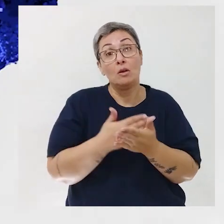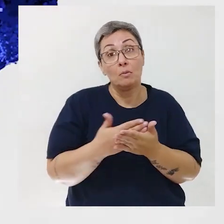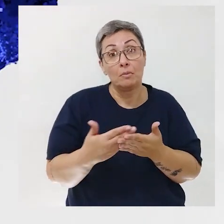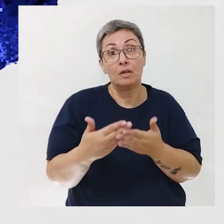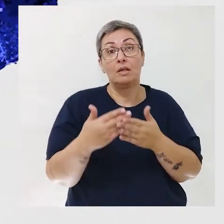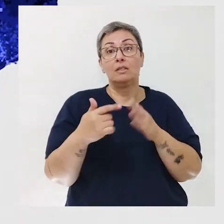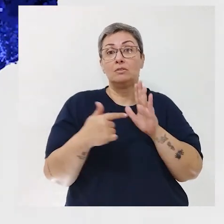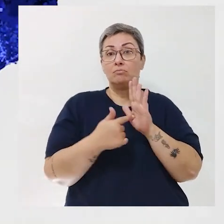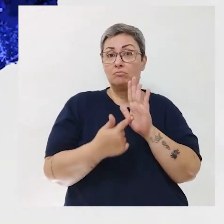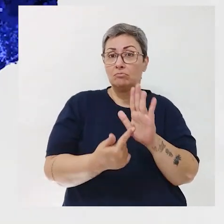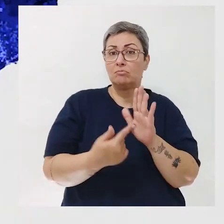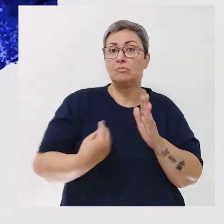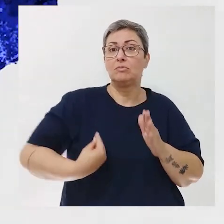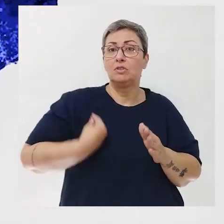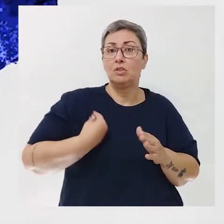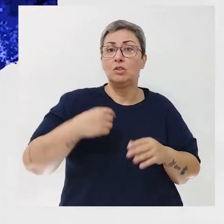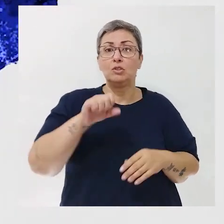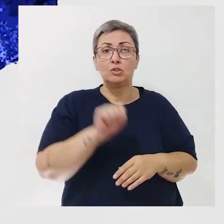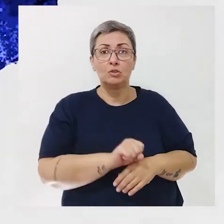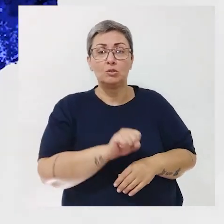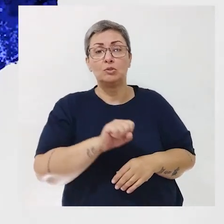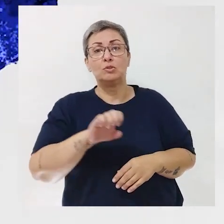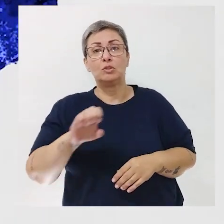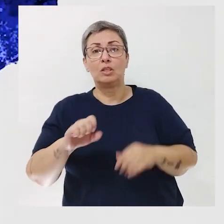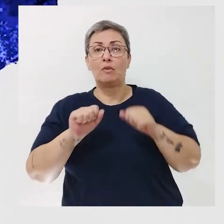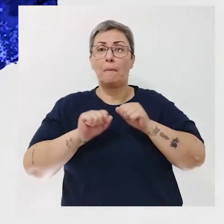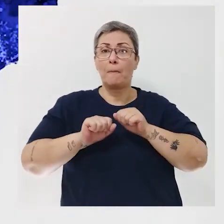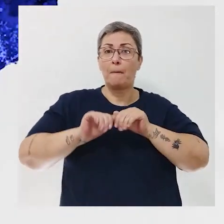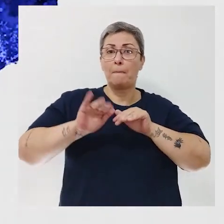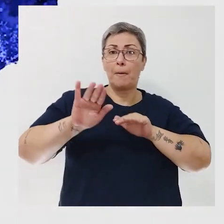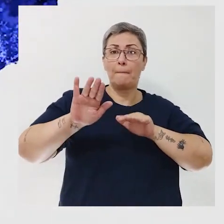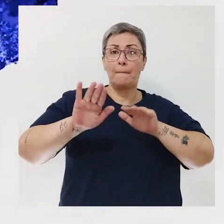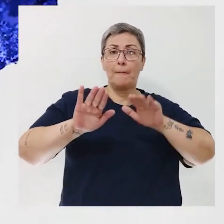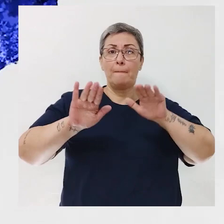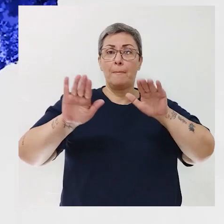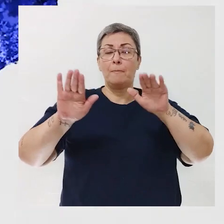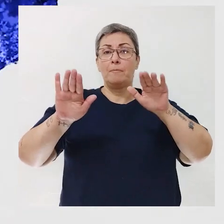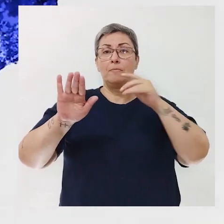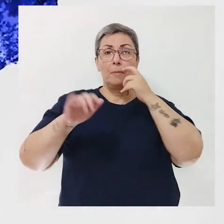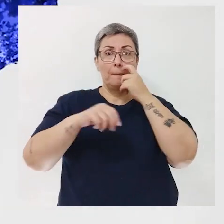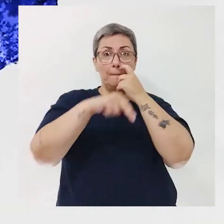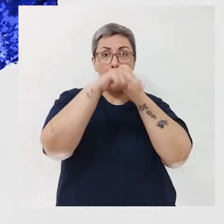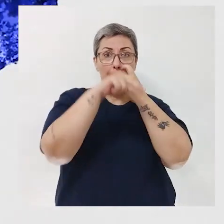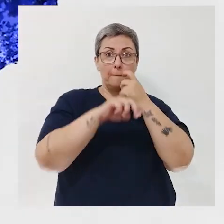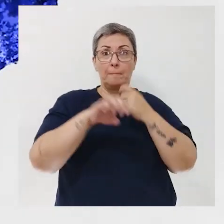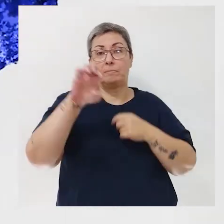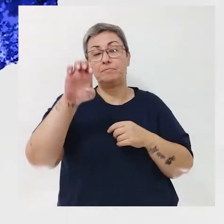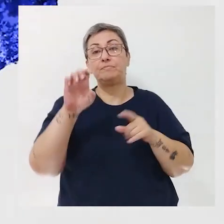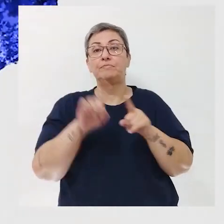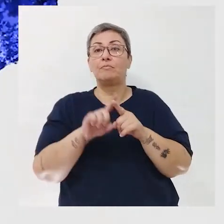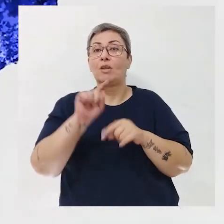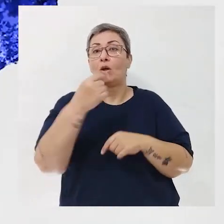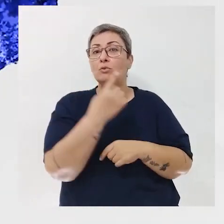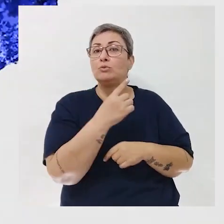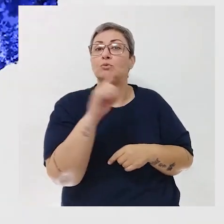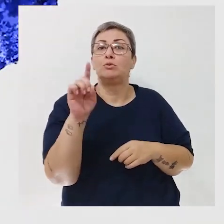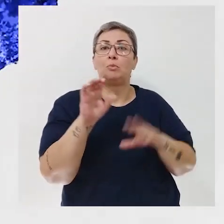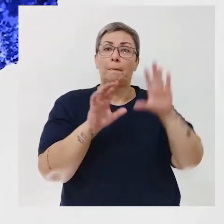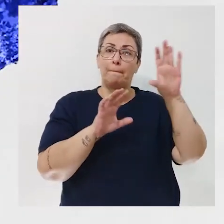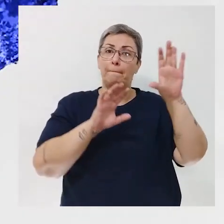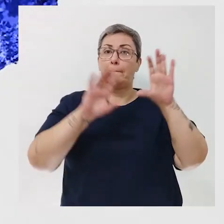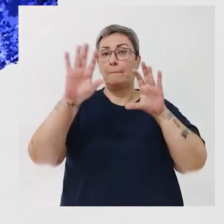começaram mais presentes no sul e no sudeste e foram se expandindo por ali. O Norte e o Nordeste foram as